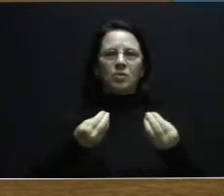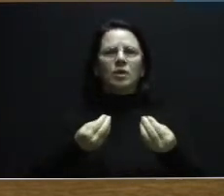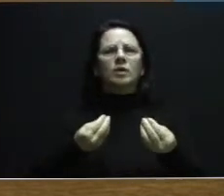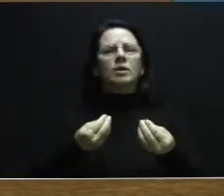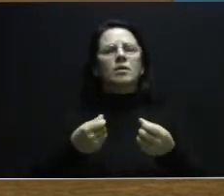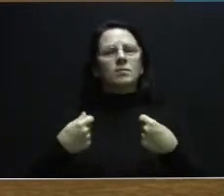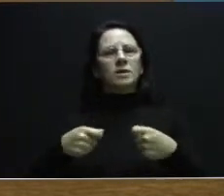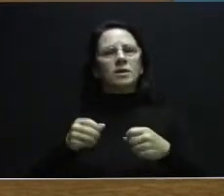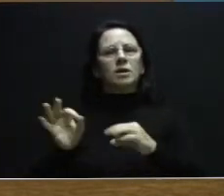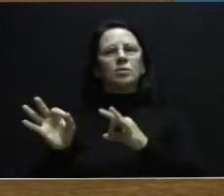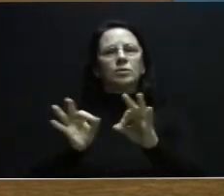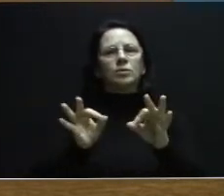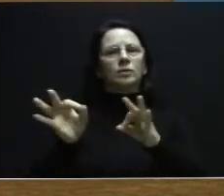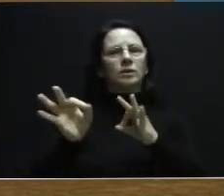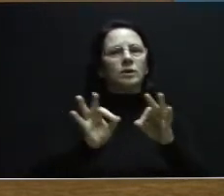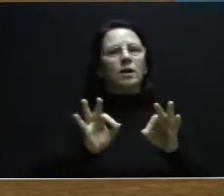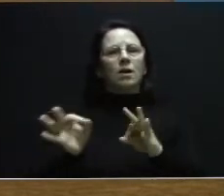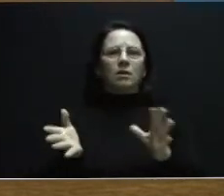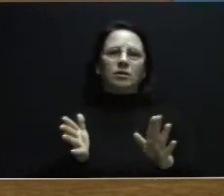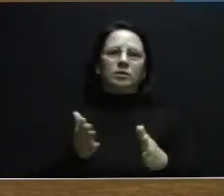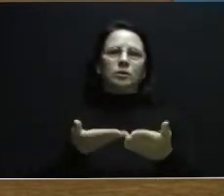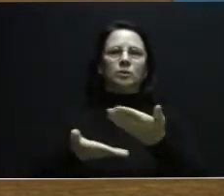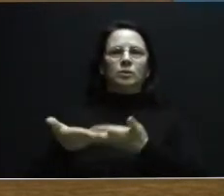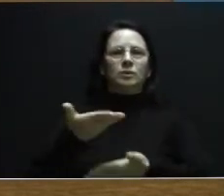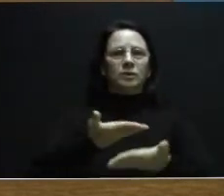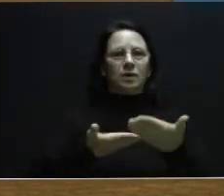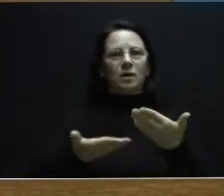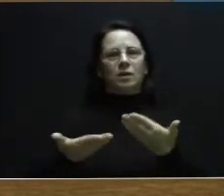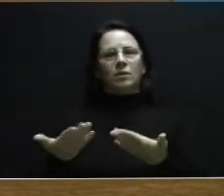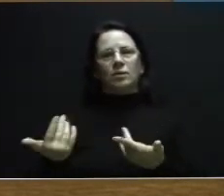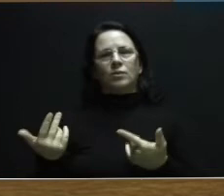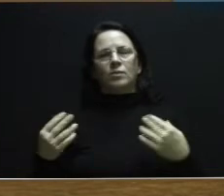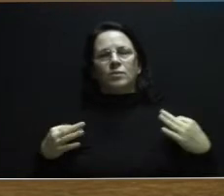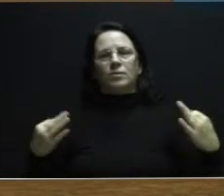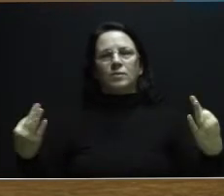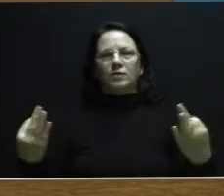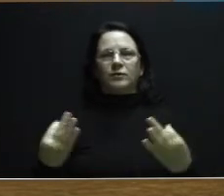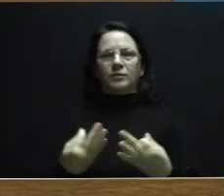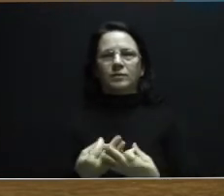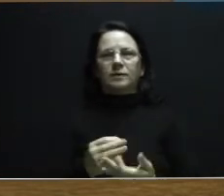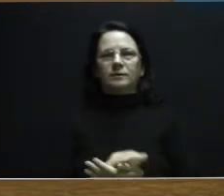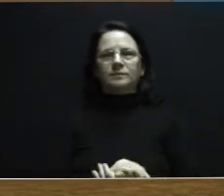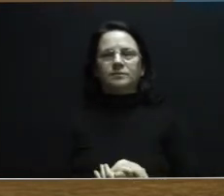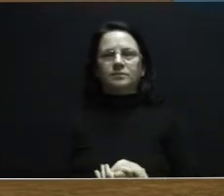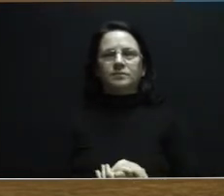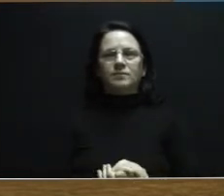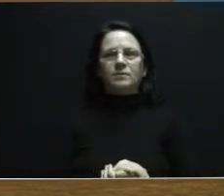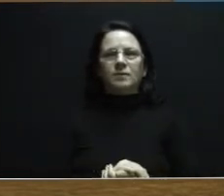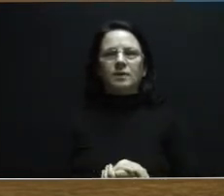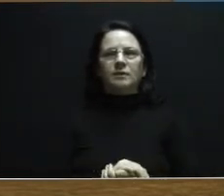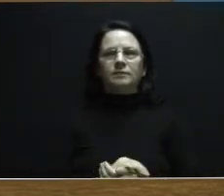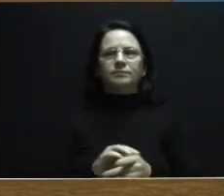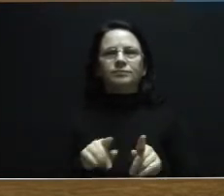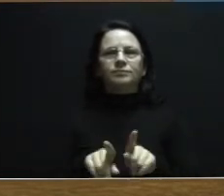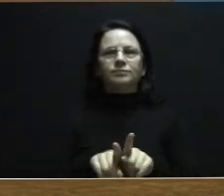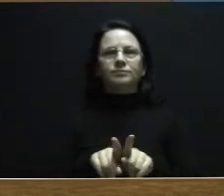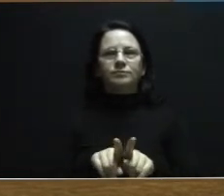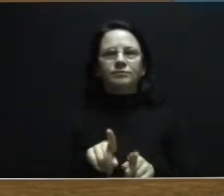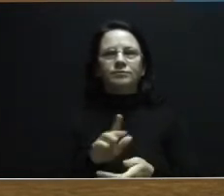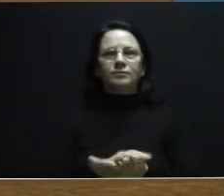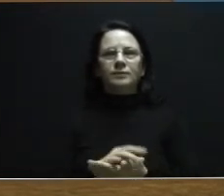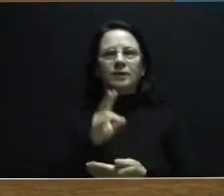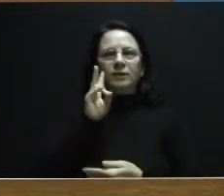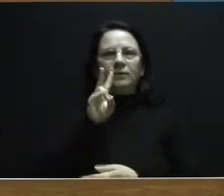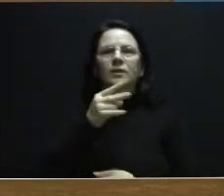irmãos, como família. E eu já cumprimentando a todos, eu queria também aqui registrar, quando eu vi falar ali